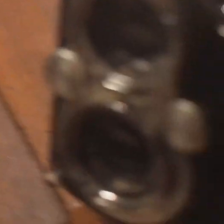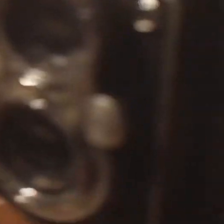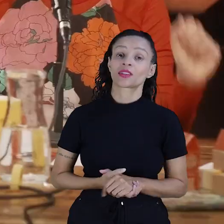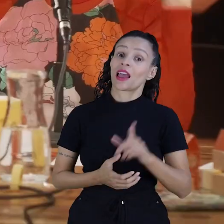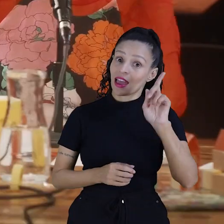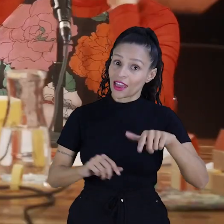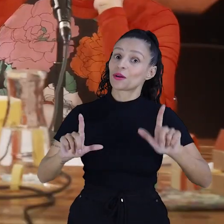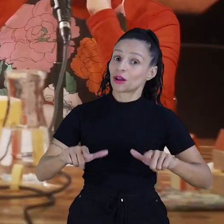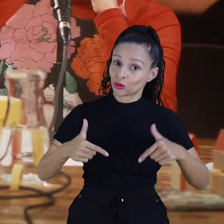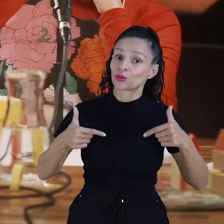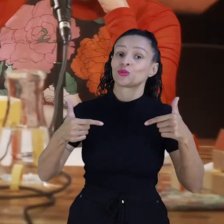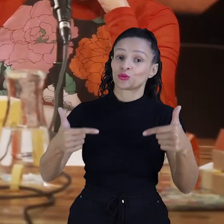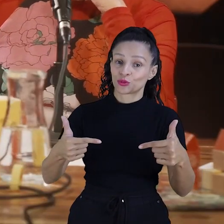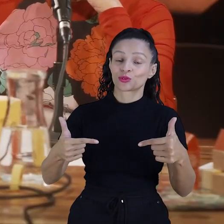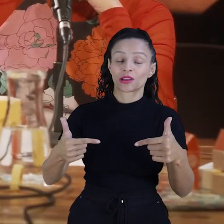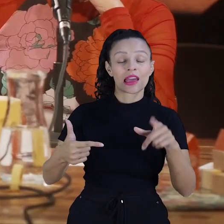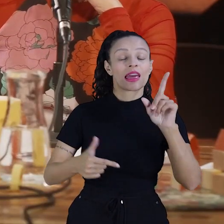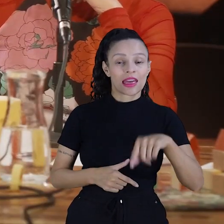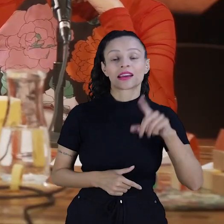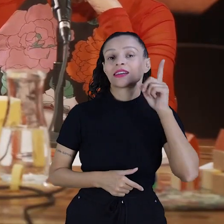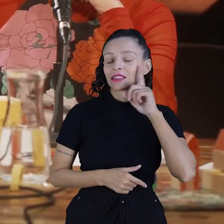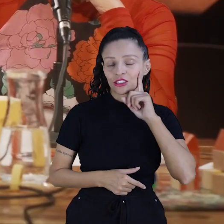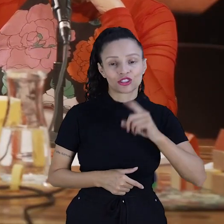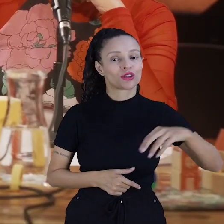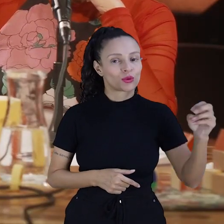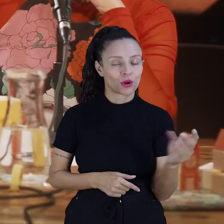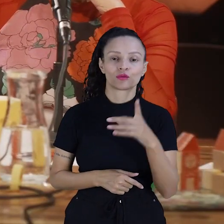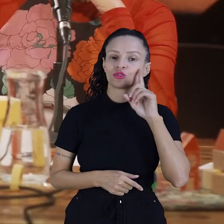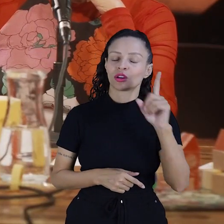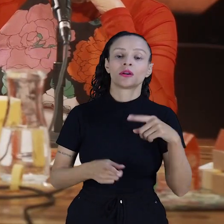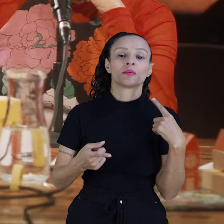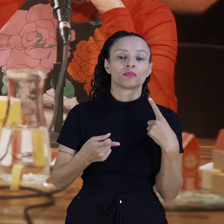É uma luta, essa é uma coisa cada dia é um dia, assim, porque